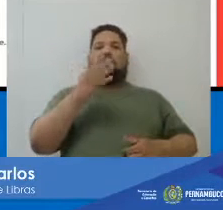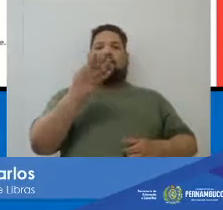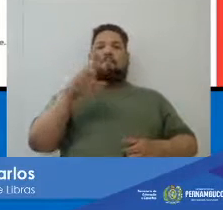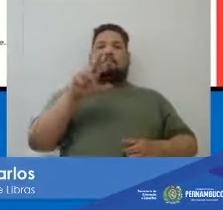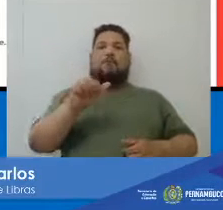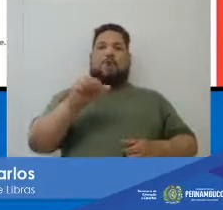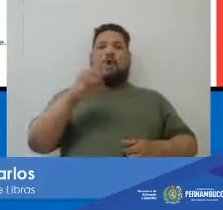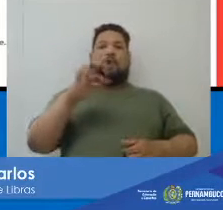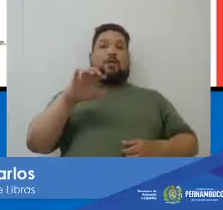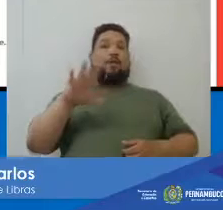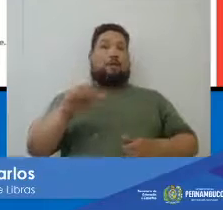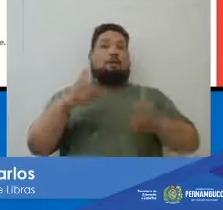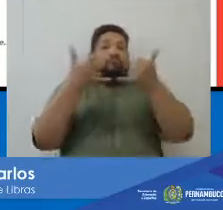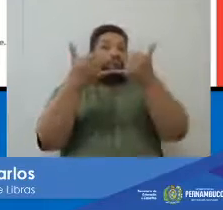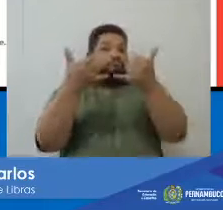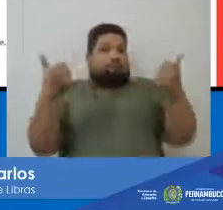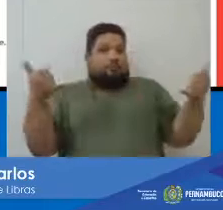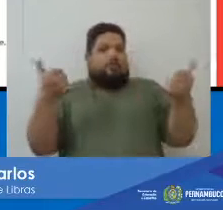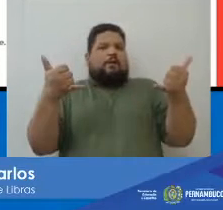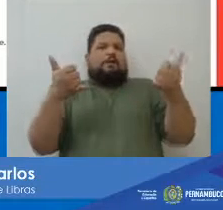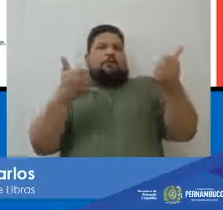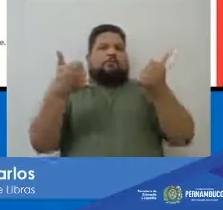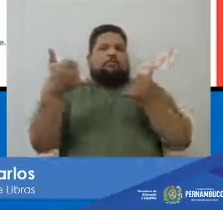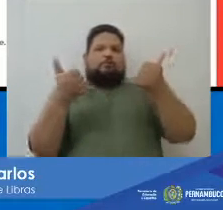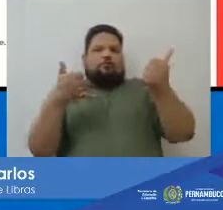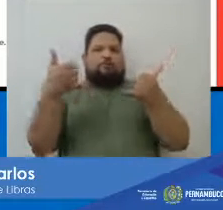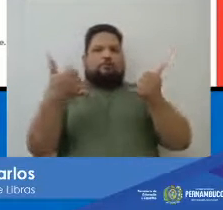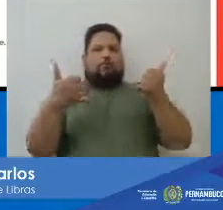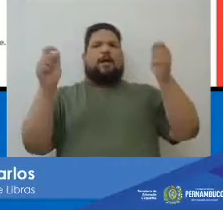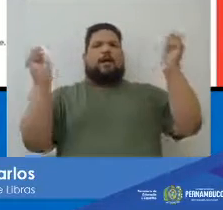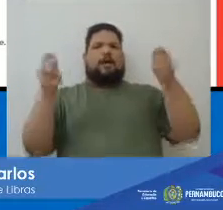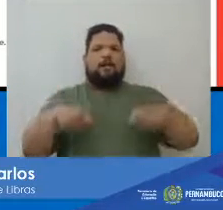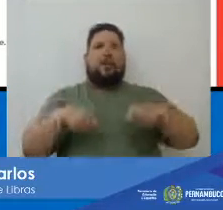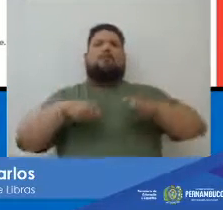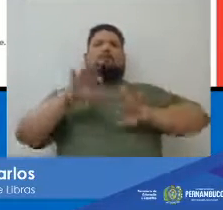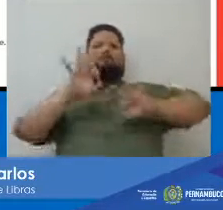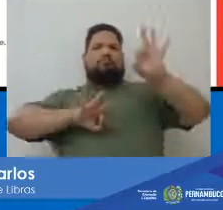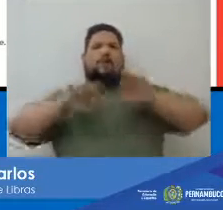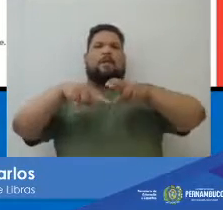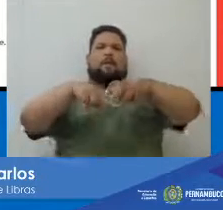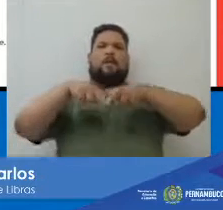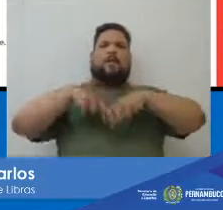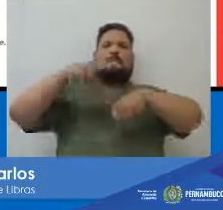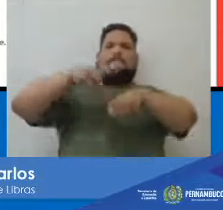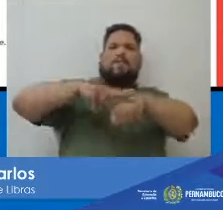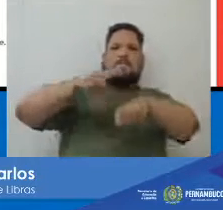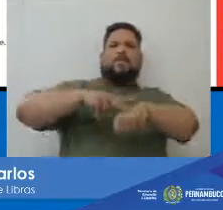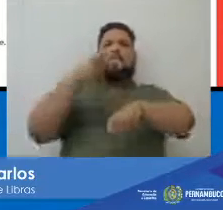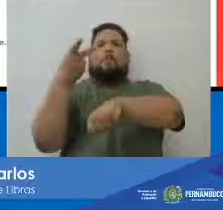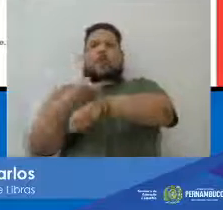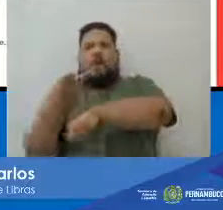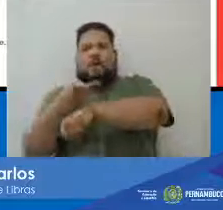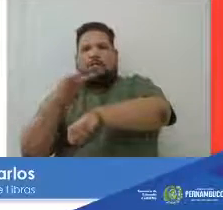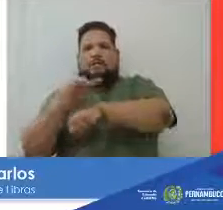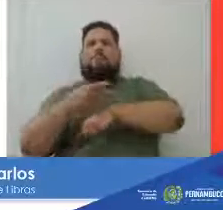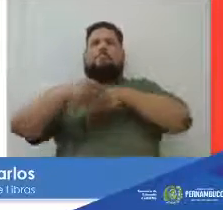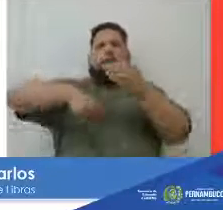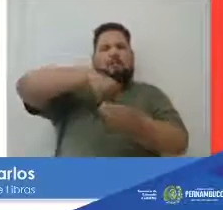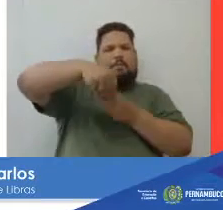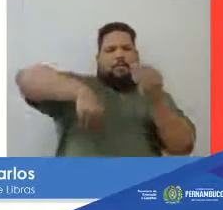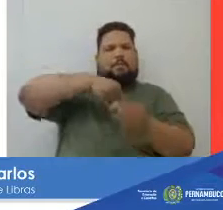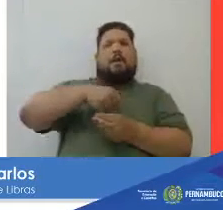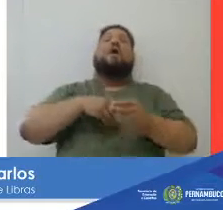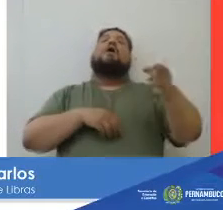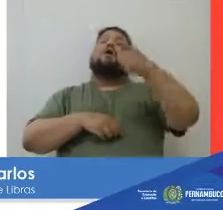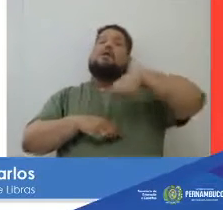Tá? É um filamento flexível de transporte fabricado a partir do vidro, plástico. E aí a gente vai observar